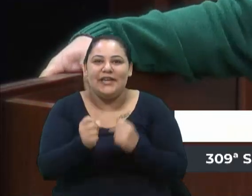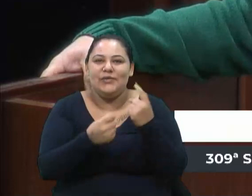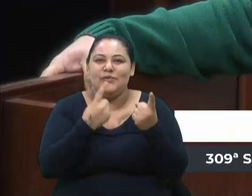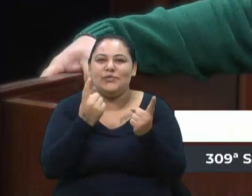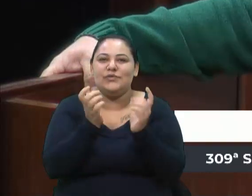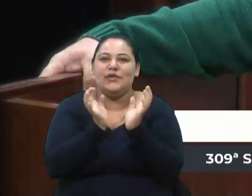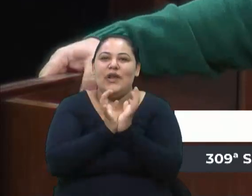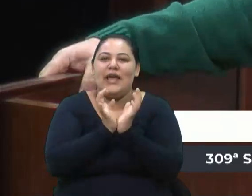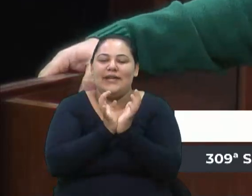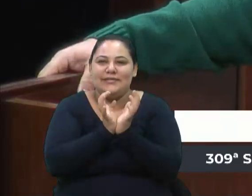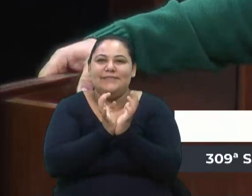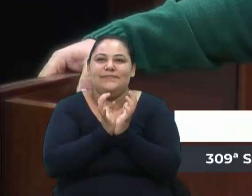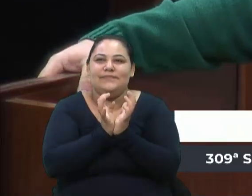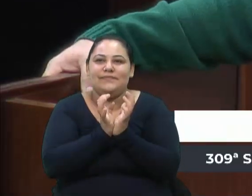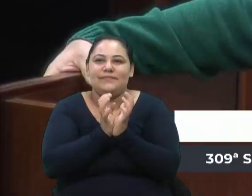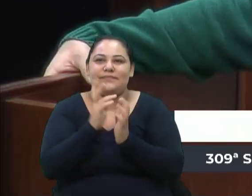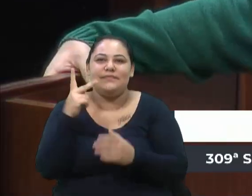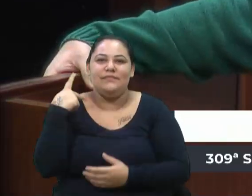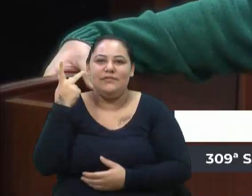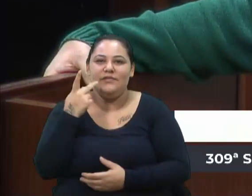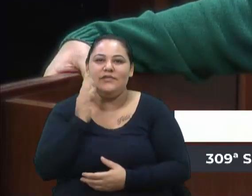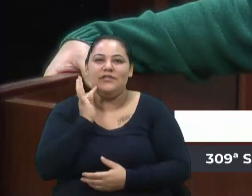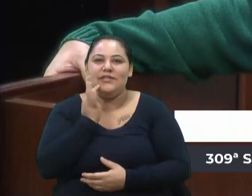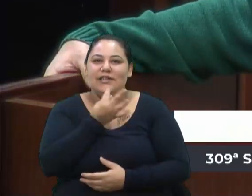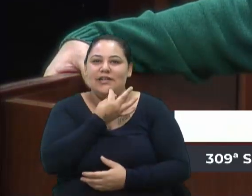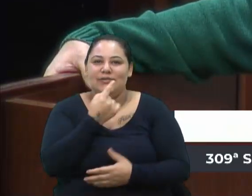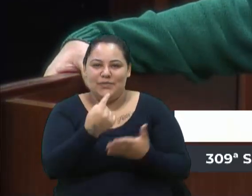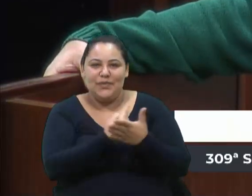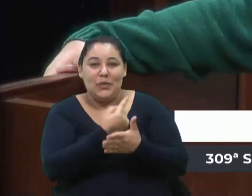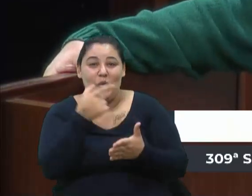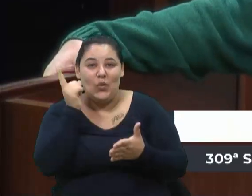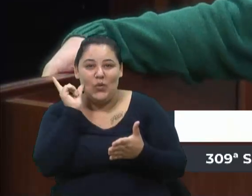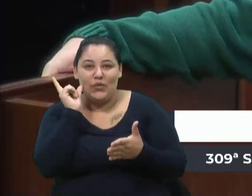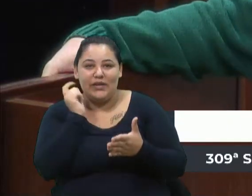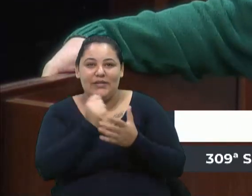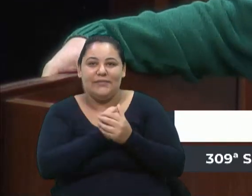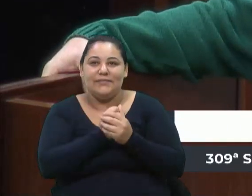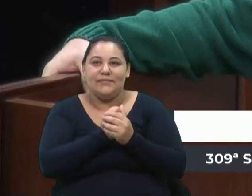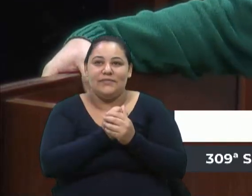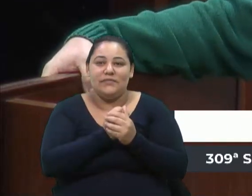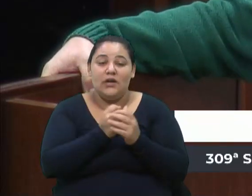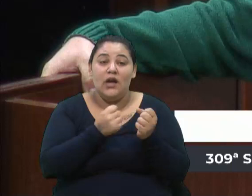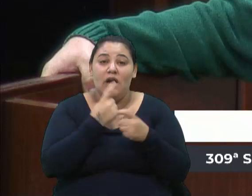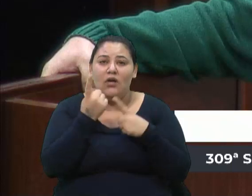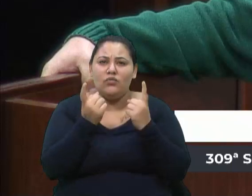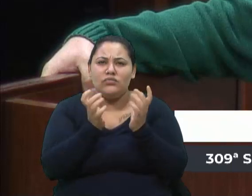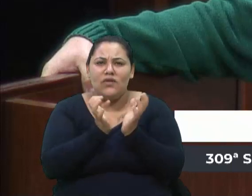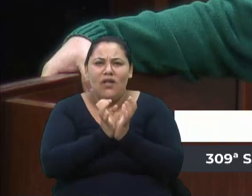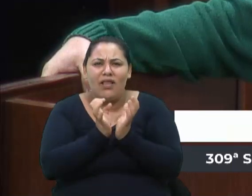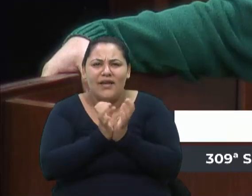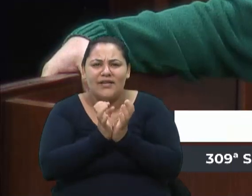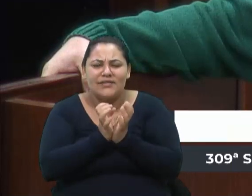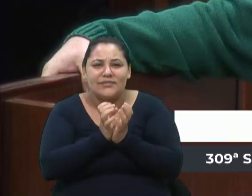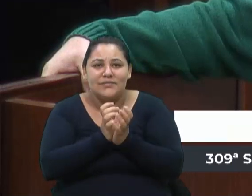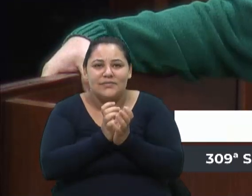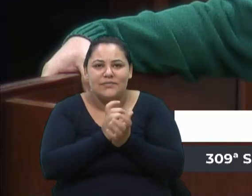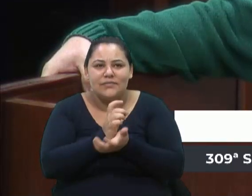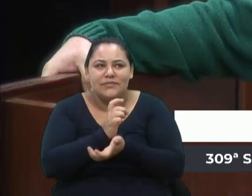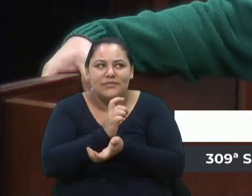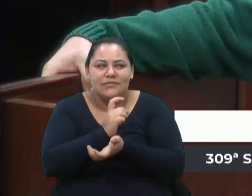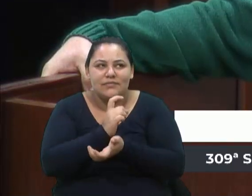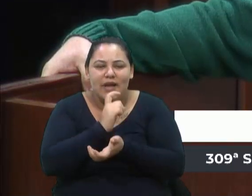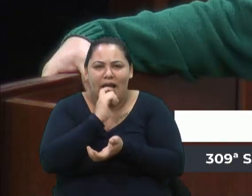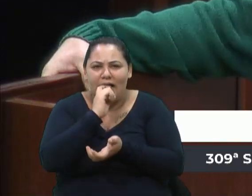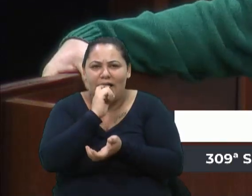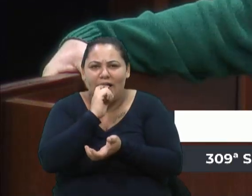colegas vereadora Tati fala que me perguntou ontem alguns colegas em filmados né porque ao invés de